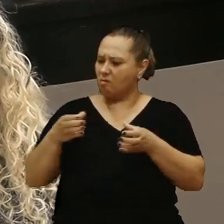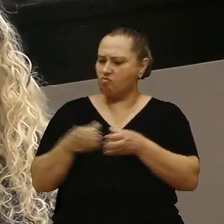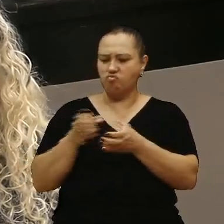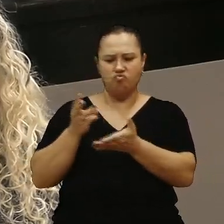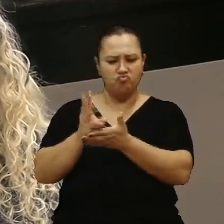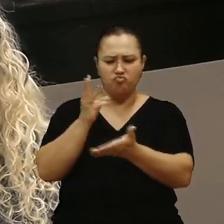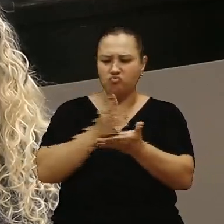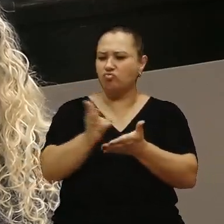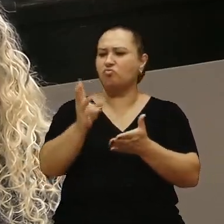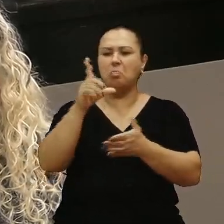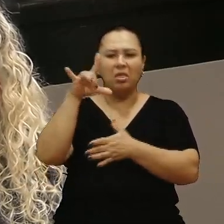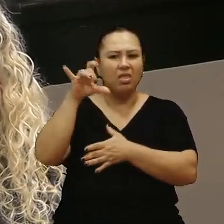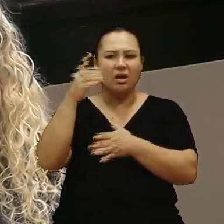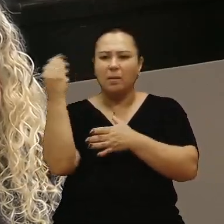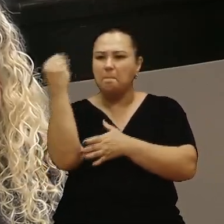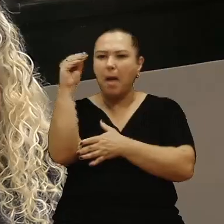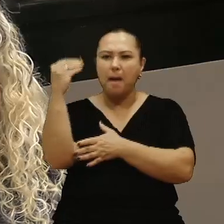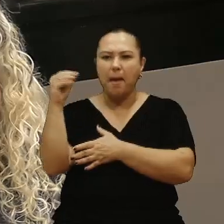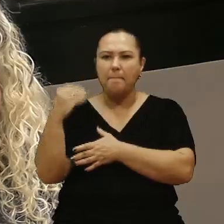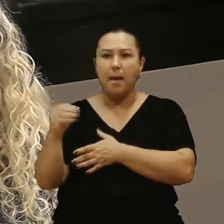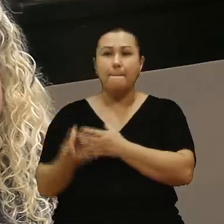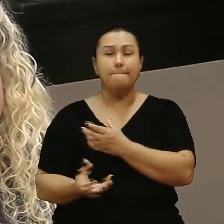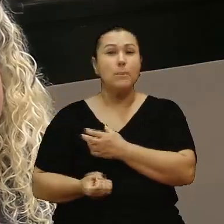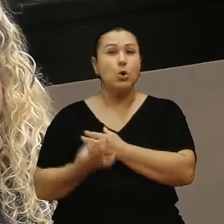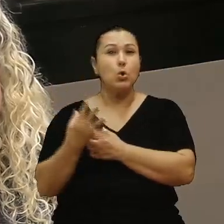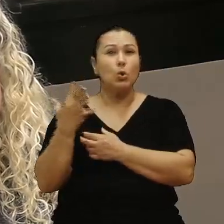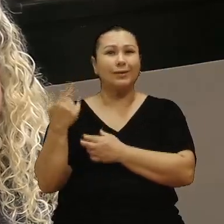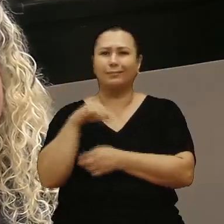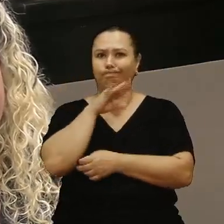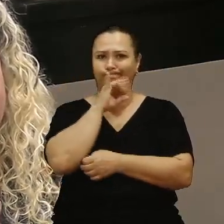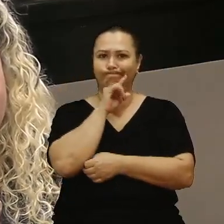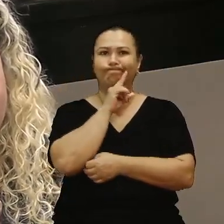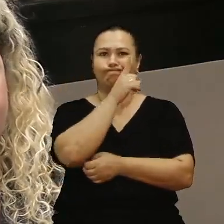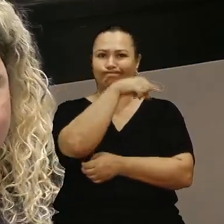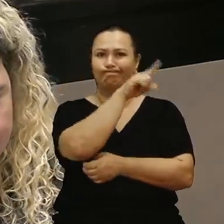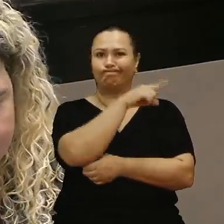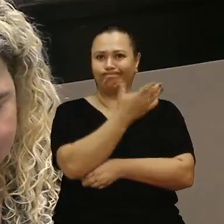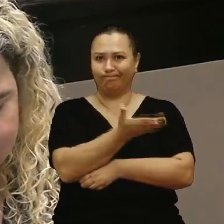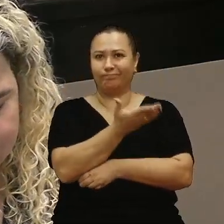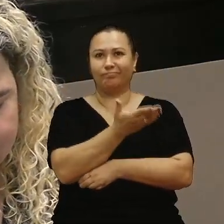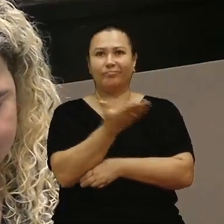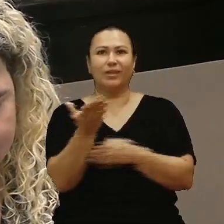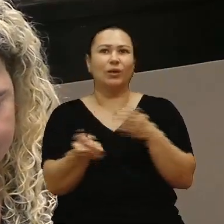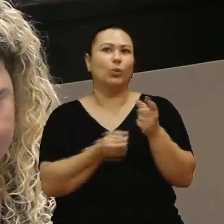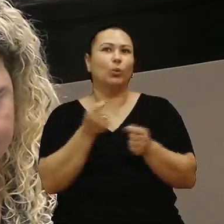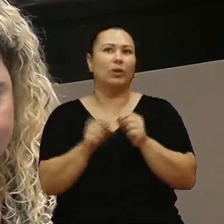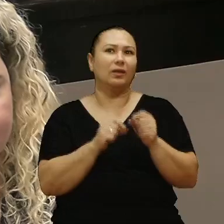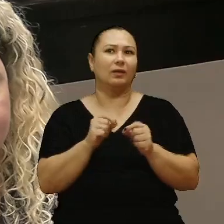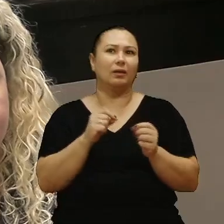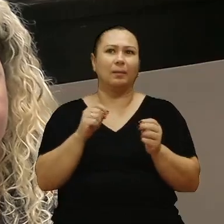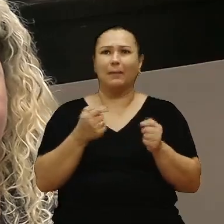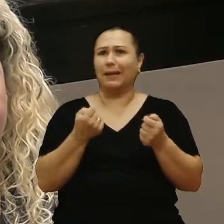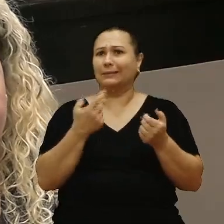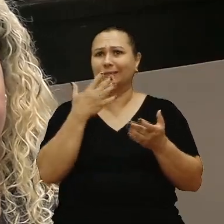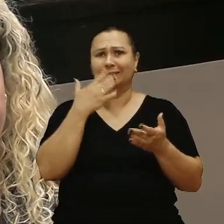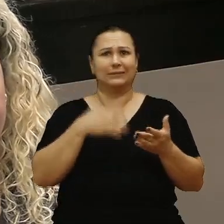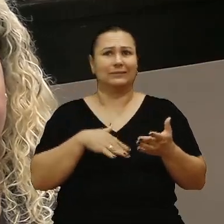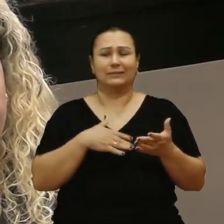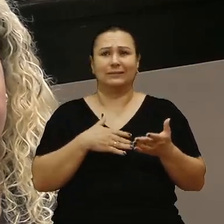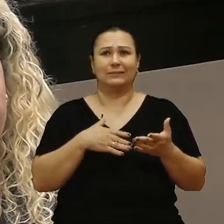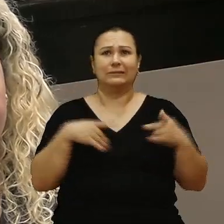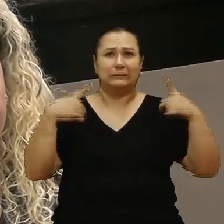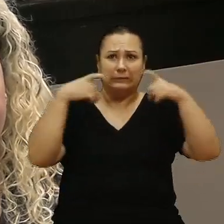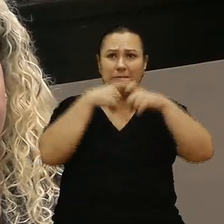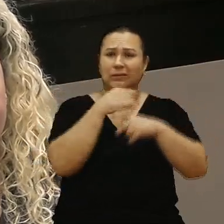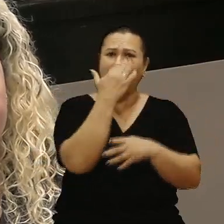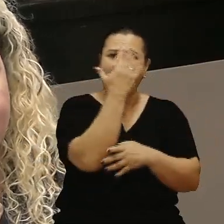bate no Instagram, muita visualização, isso é ruim para eles, desgasta eles um monte. O desgaste vem num efeito cascata, assim, ó, já não o